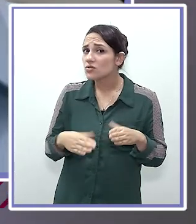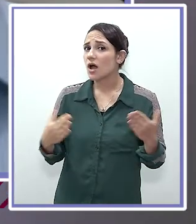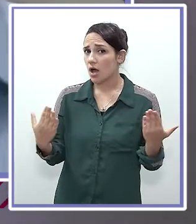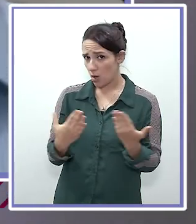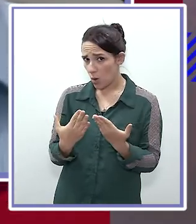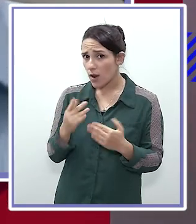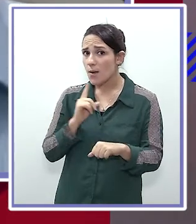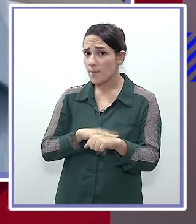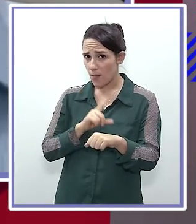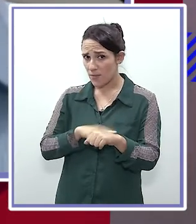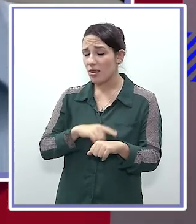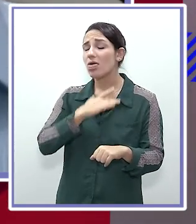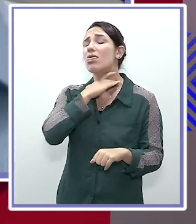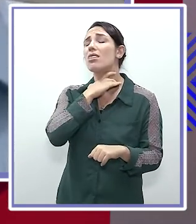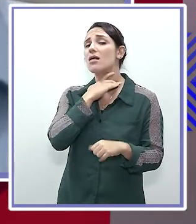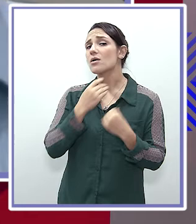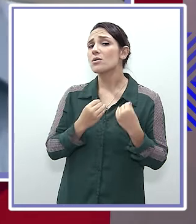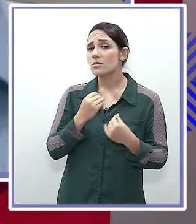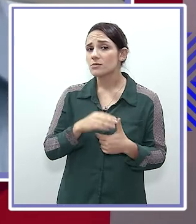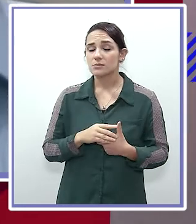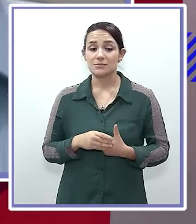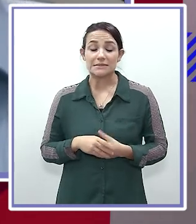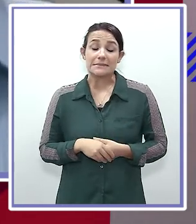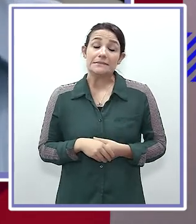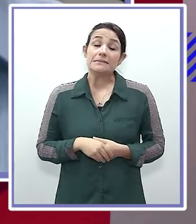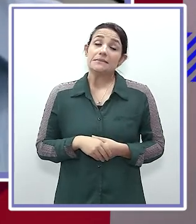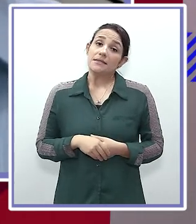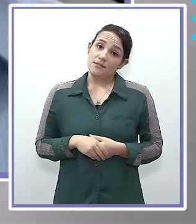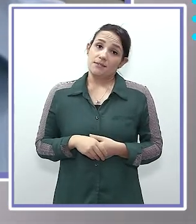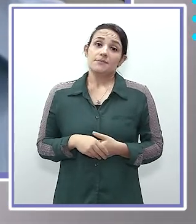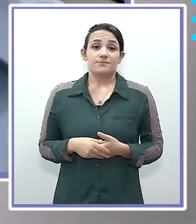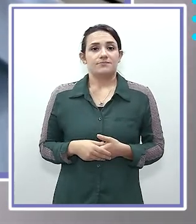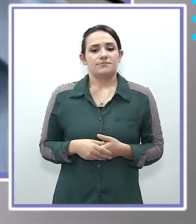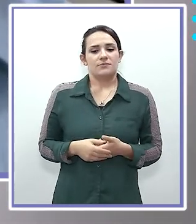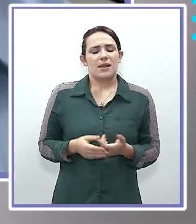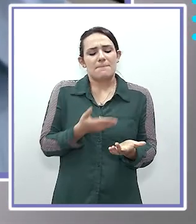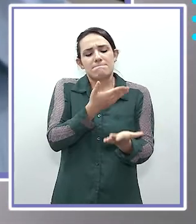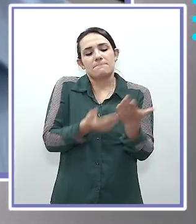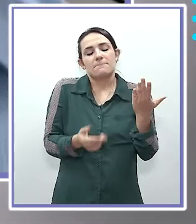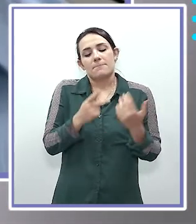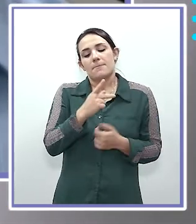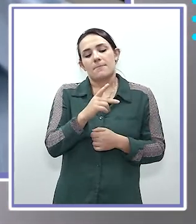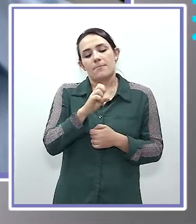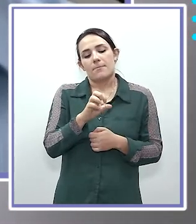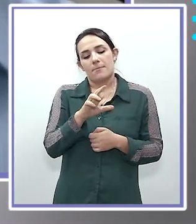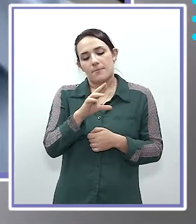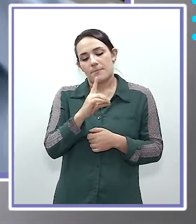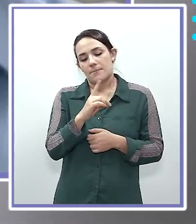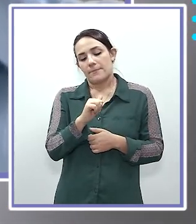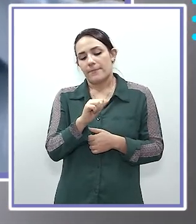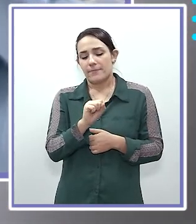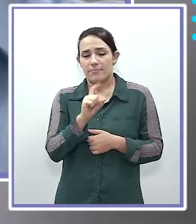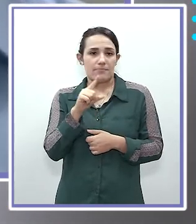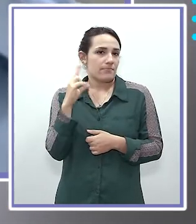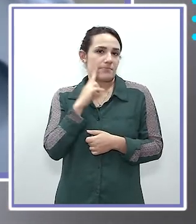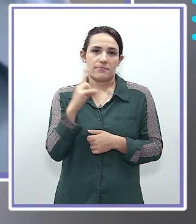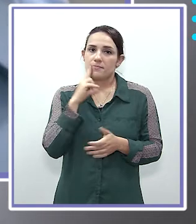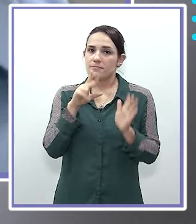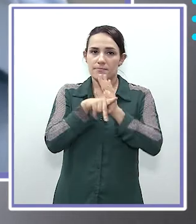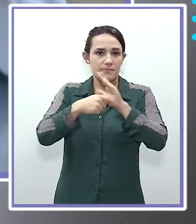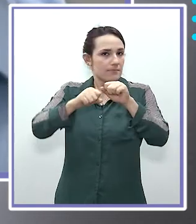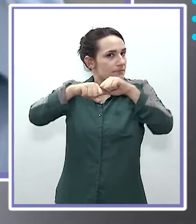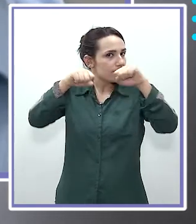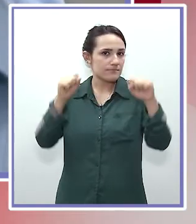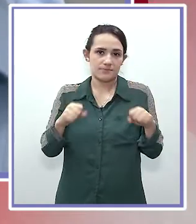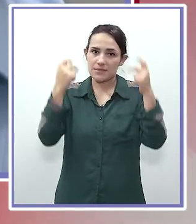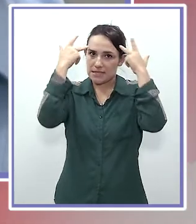de crise como esse que a gente pode passar? Então, as perdas, elas existem, elas são intrínsecas aí do